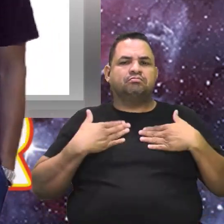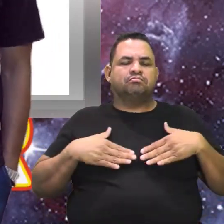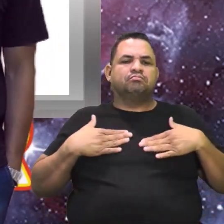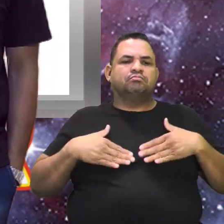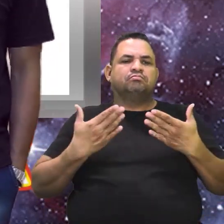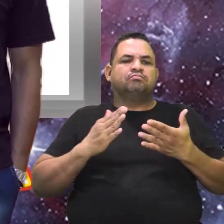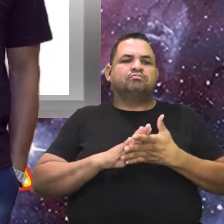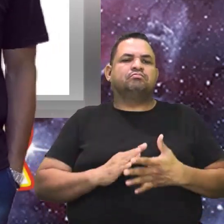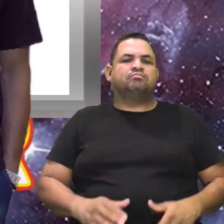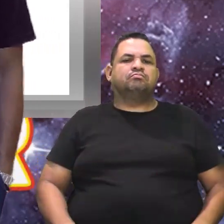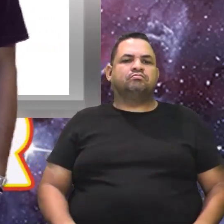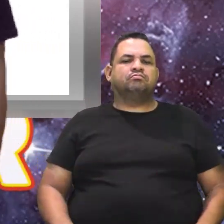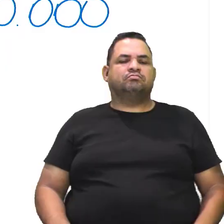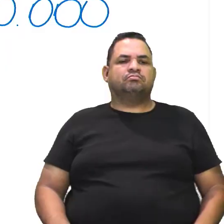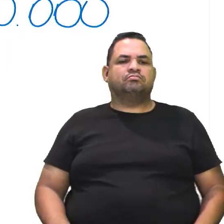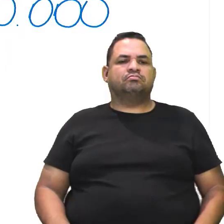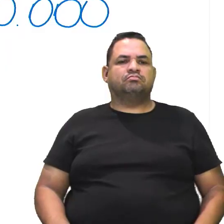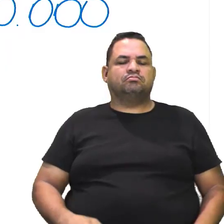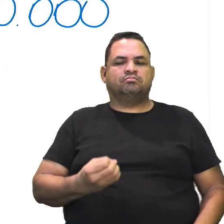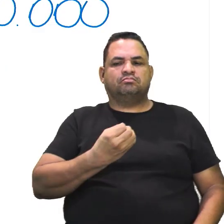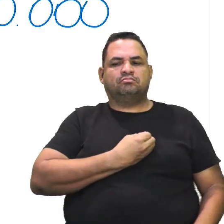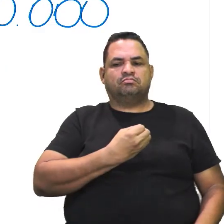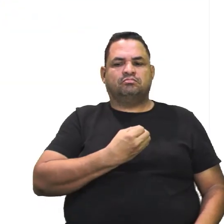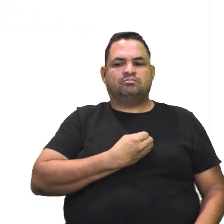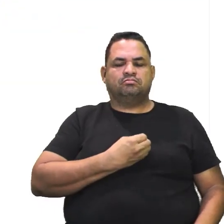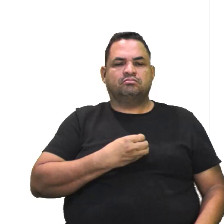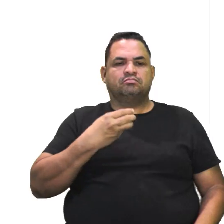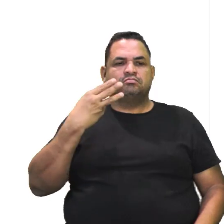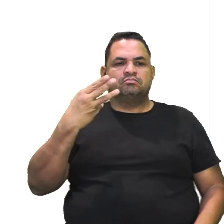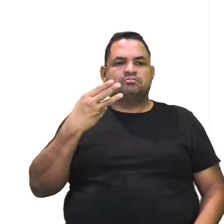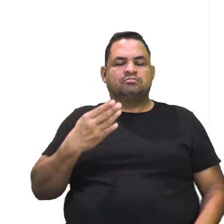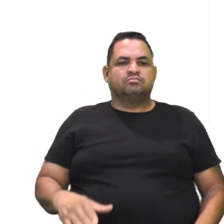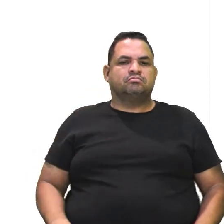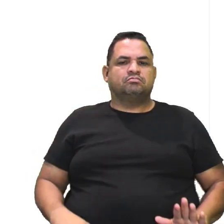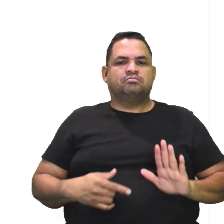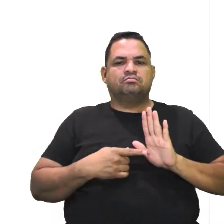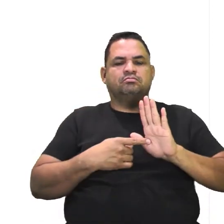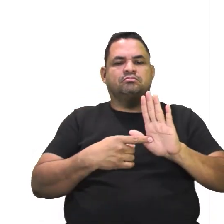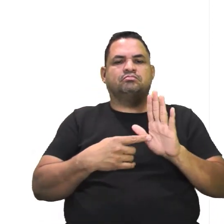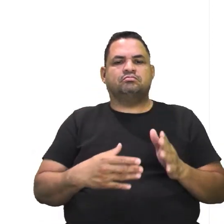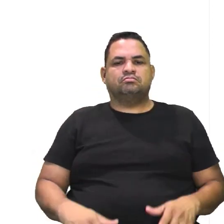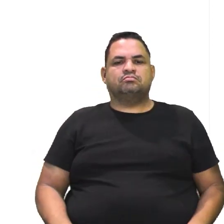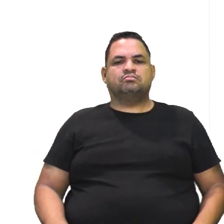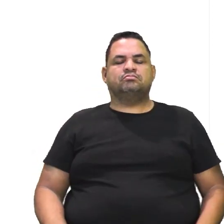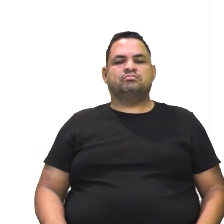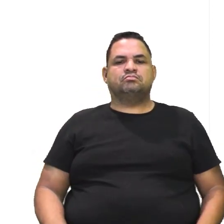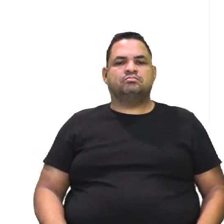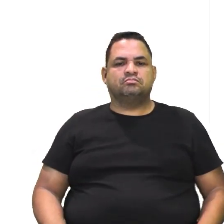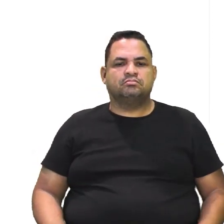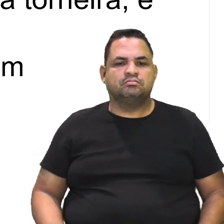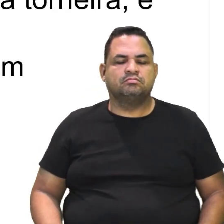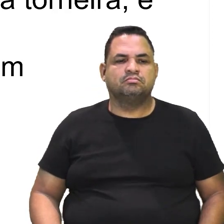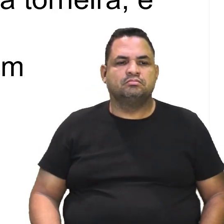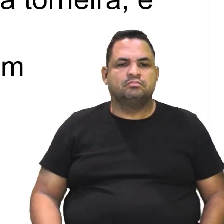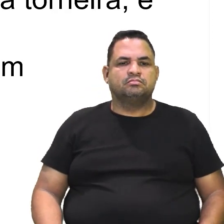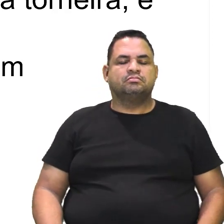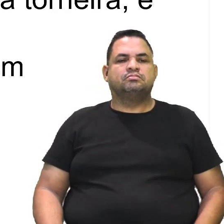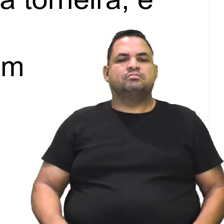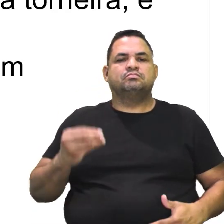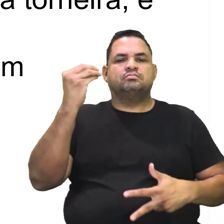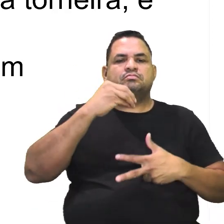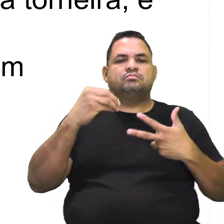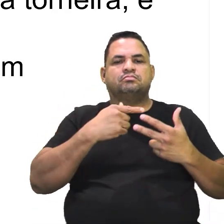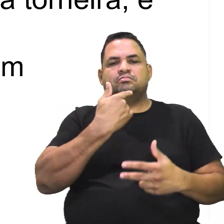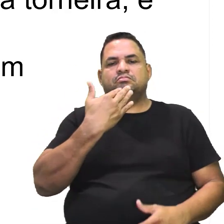Tranquilo? Vamos para mais uma então? Olha lá, agora a questão de número 3. Ela vem trazendo aí pra gente mais uma do